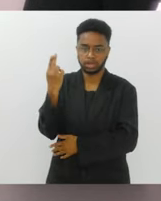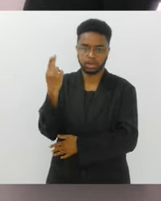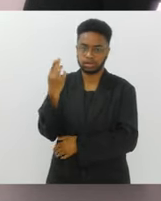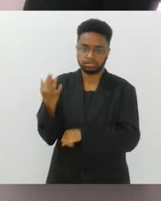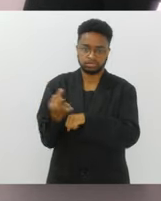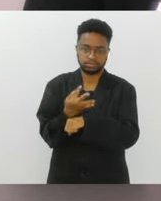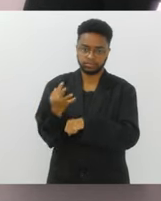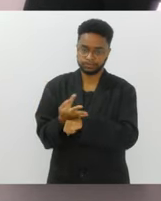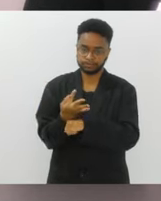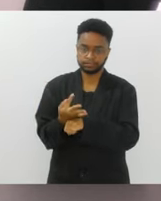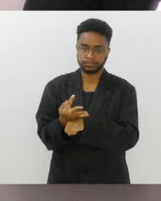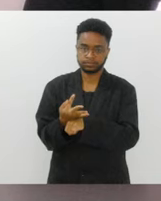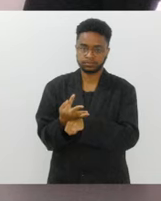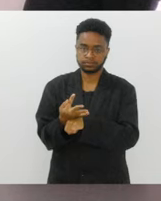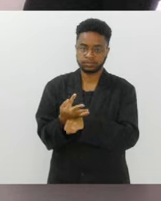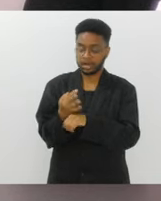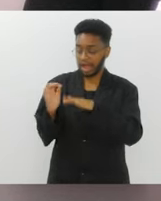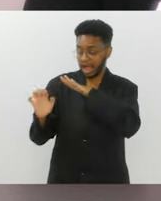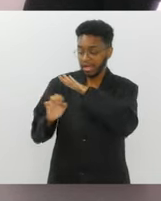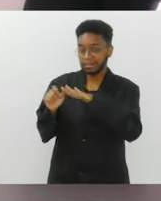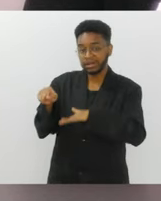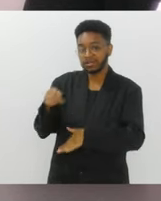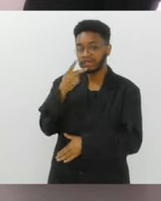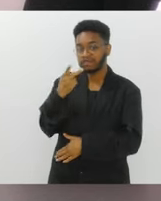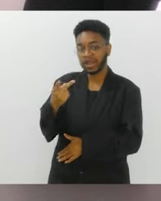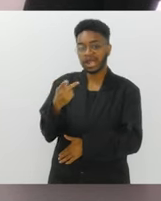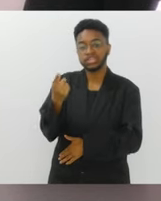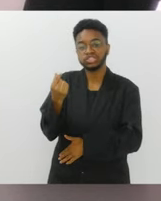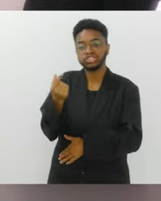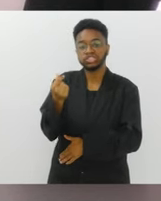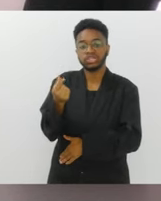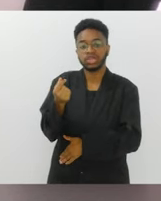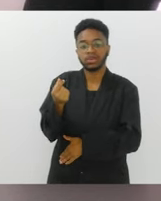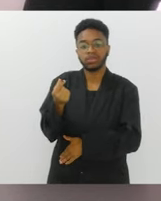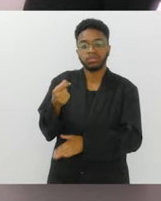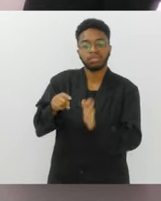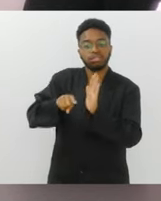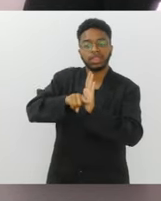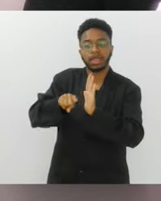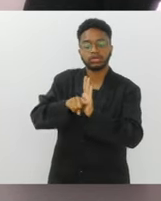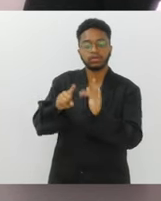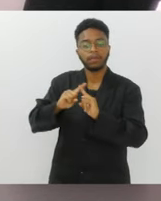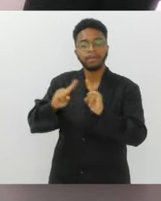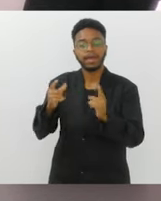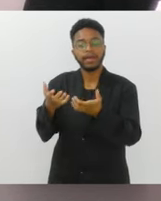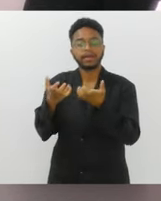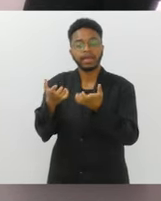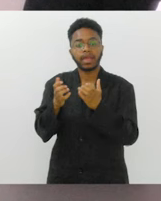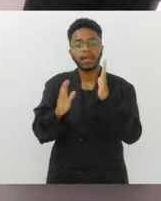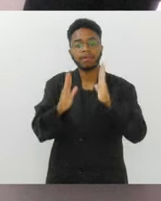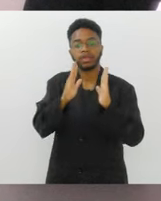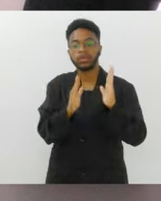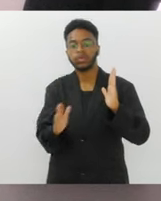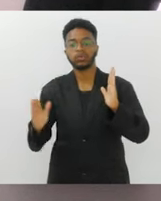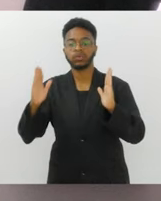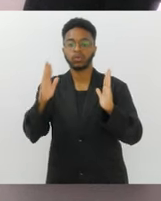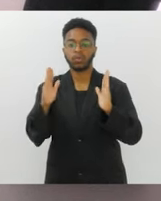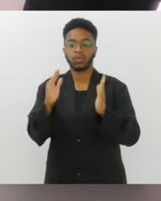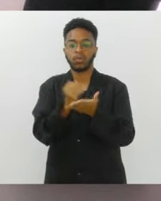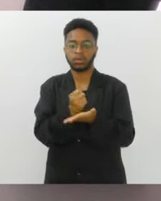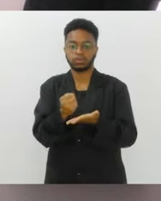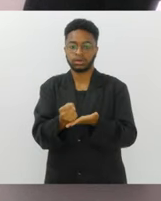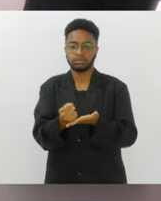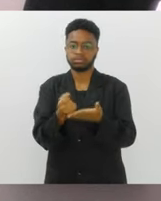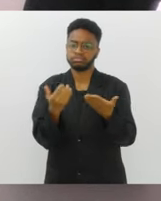tolerar uma empresa dizer que está no vermelho e quer prorrogação.